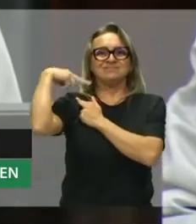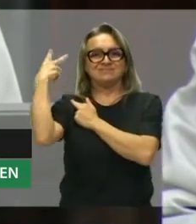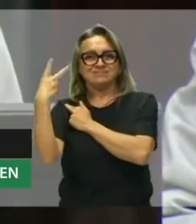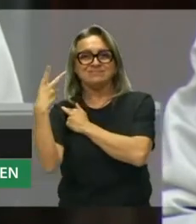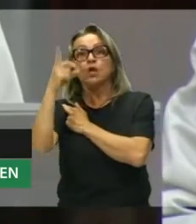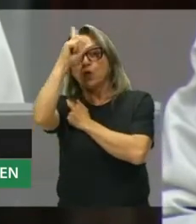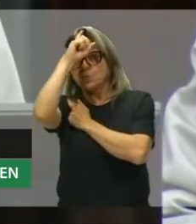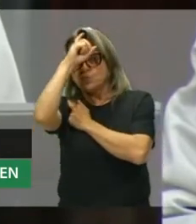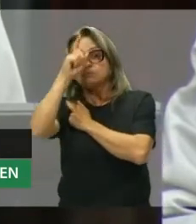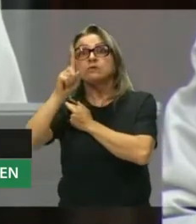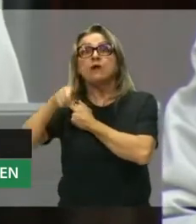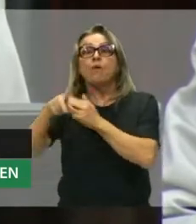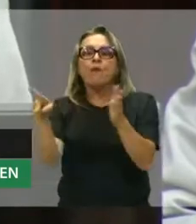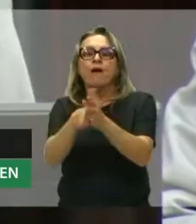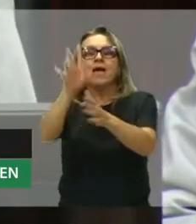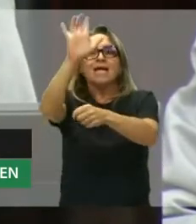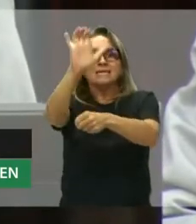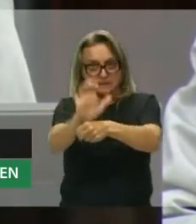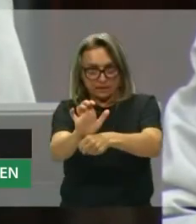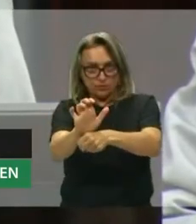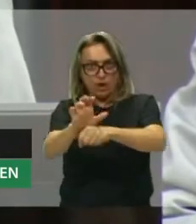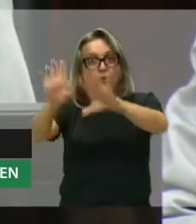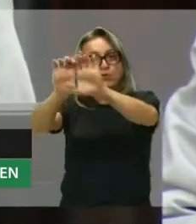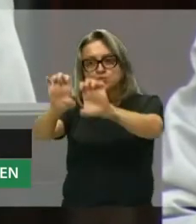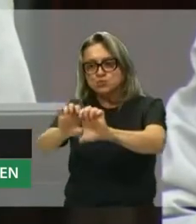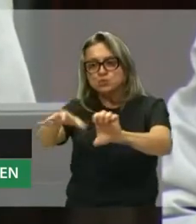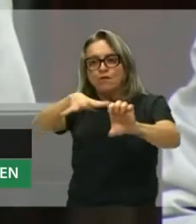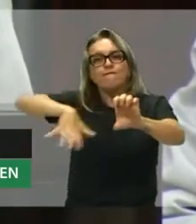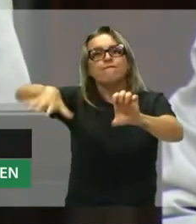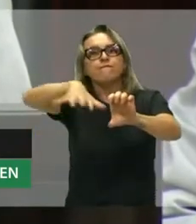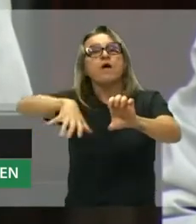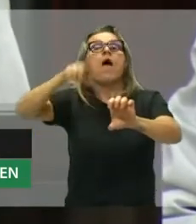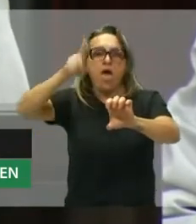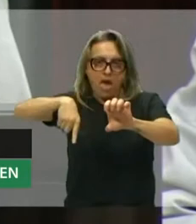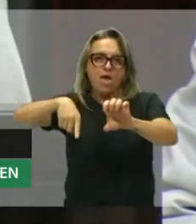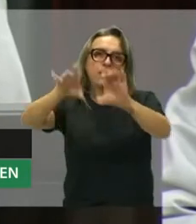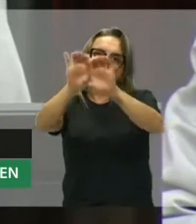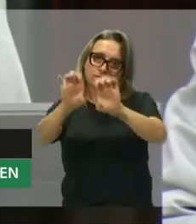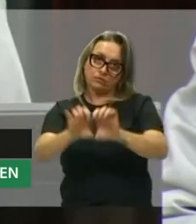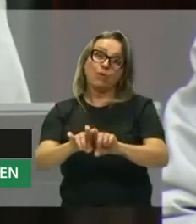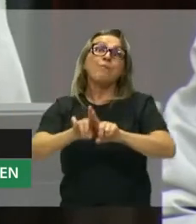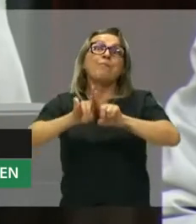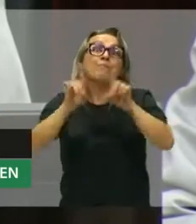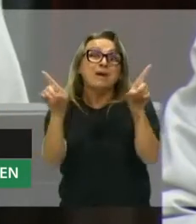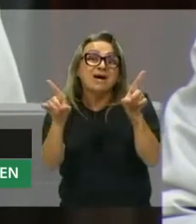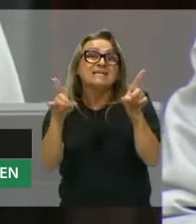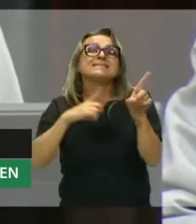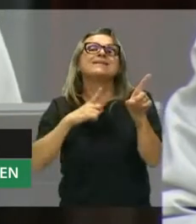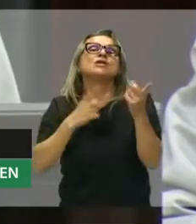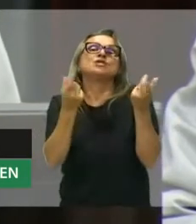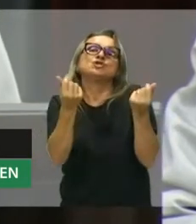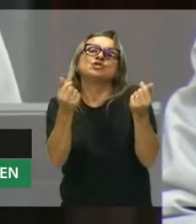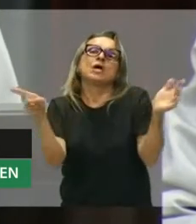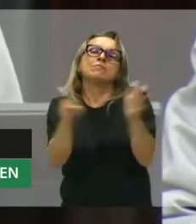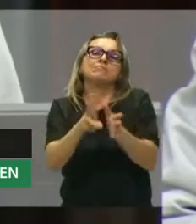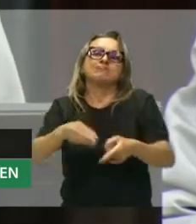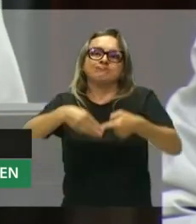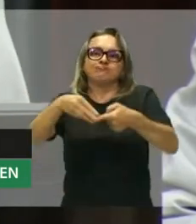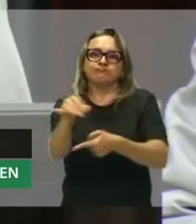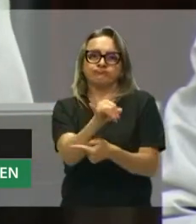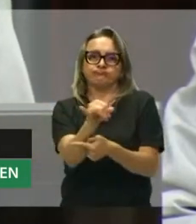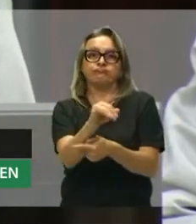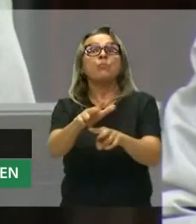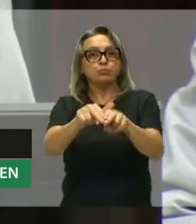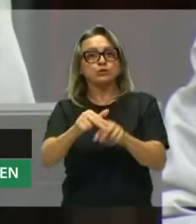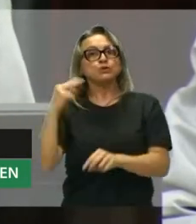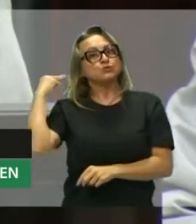estadual, a estrutura física é estadual, mas ele recebe recursos do município, é aí que nós, vereadores, entramos. E